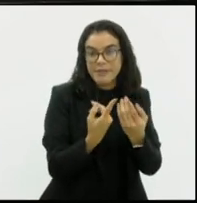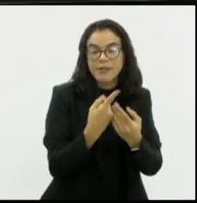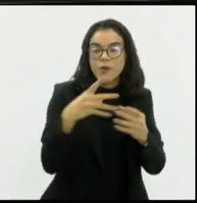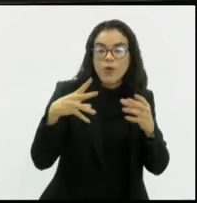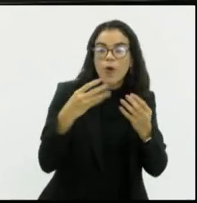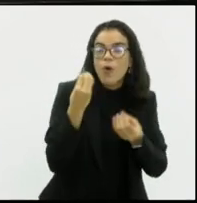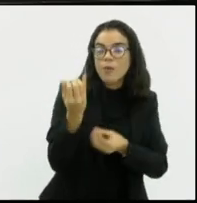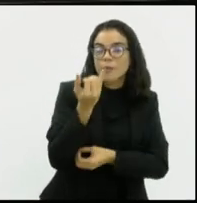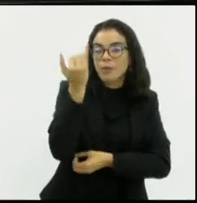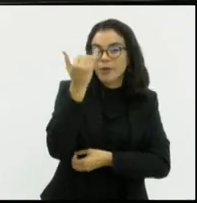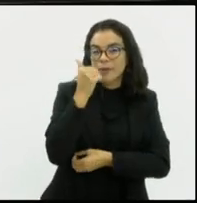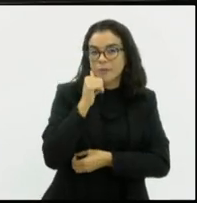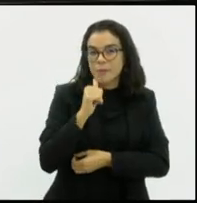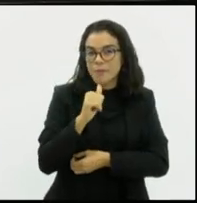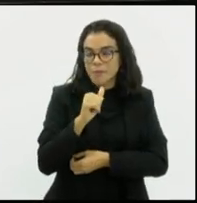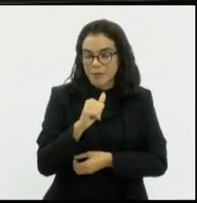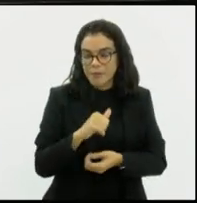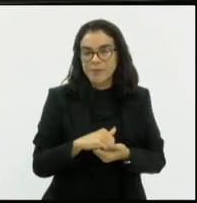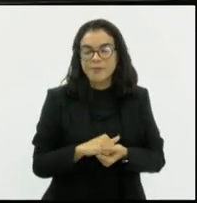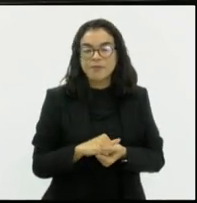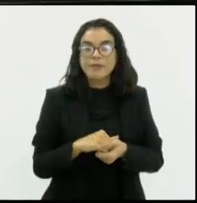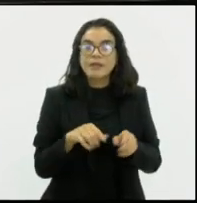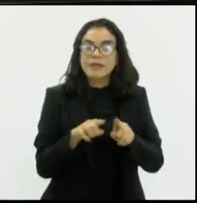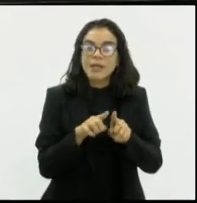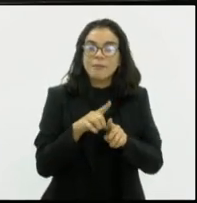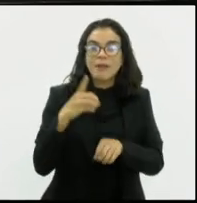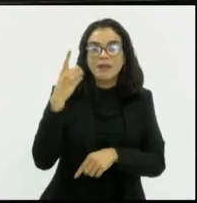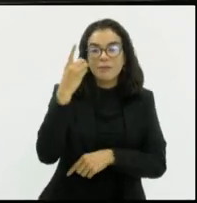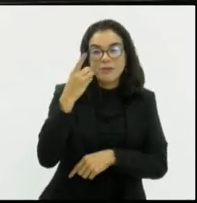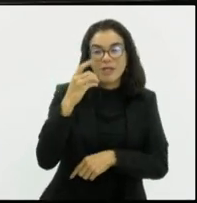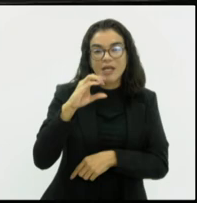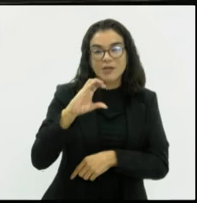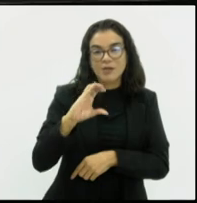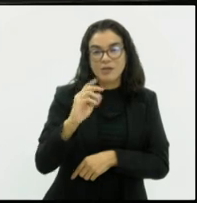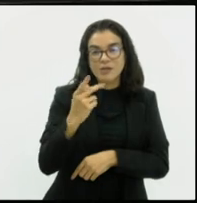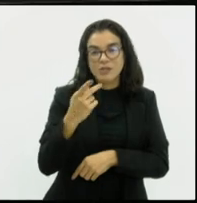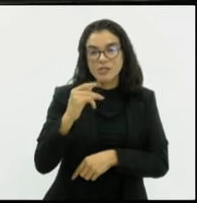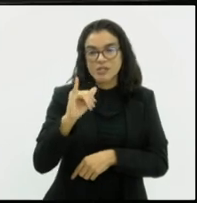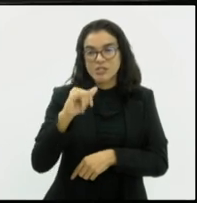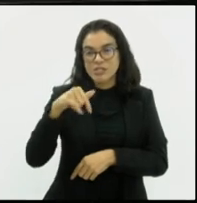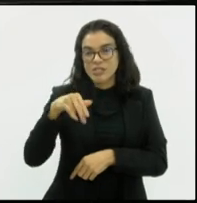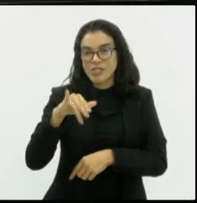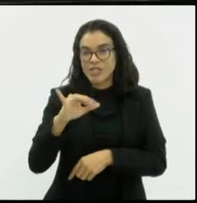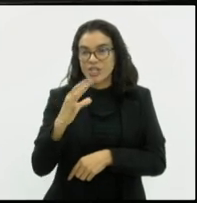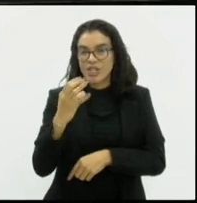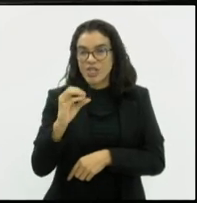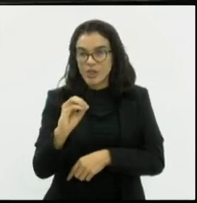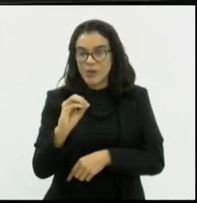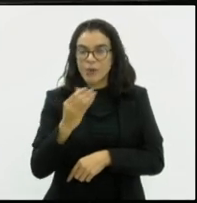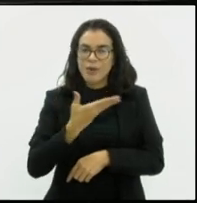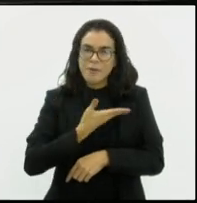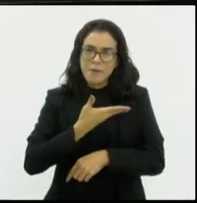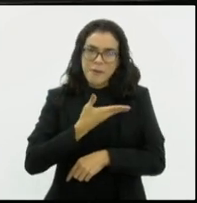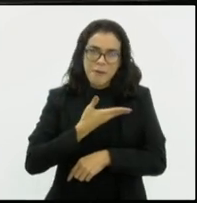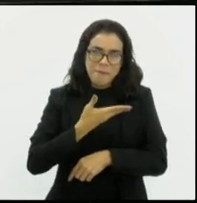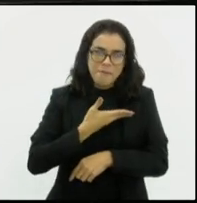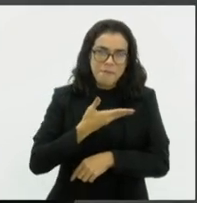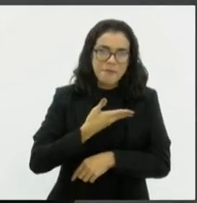vida. E, ao outro lado, o nosso deputado Chiquinho Brazão, também meu colega de bancada.